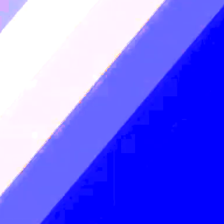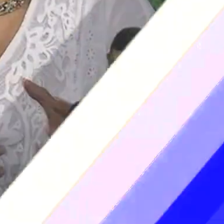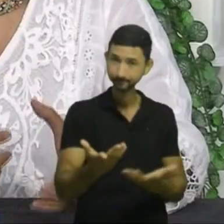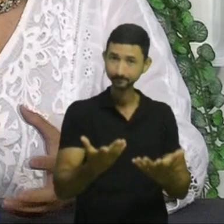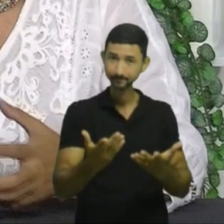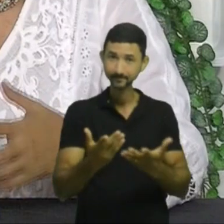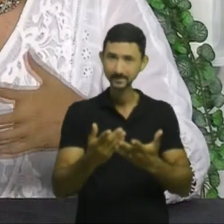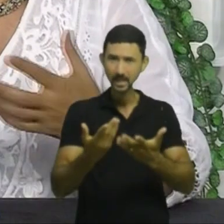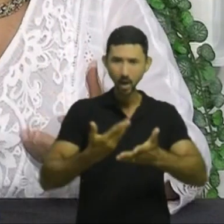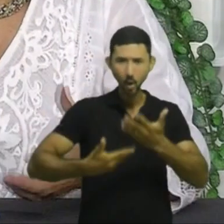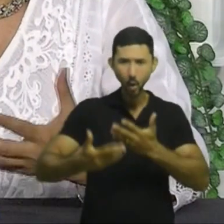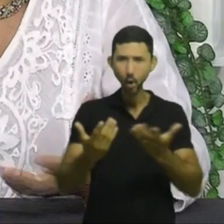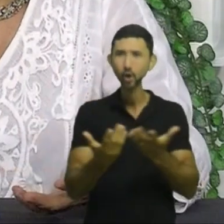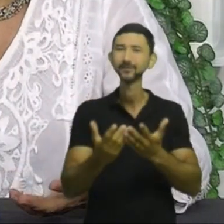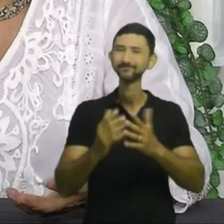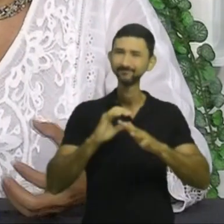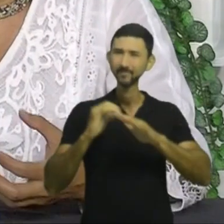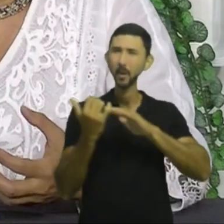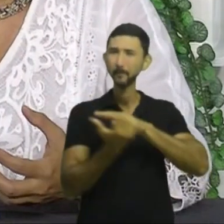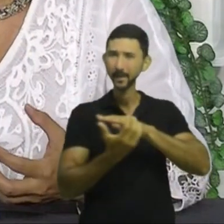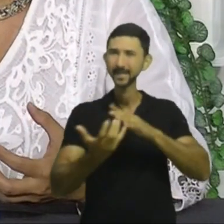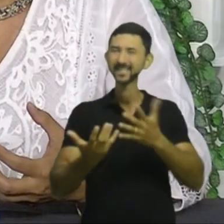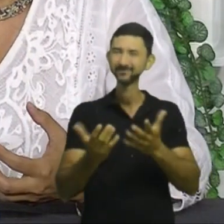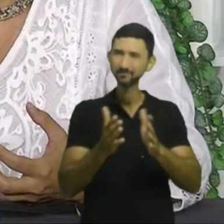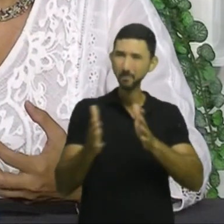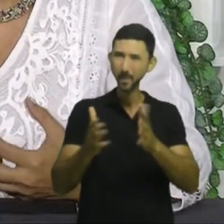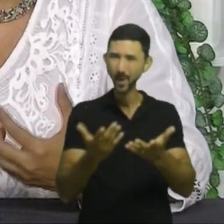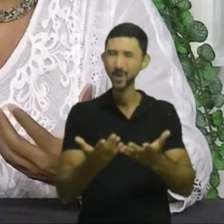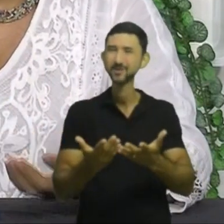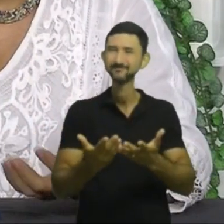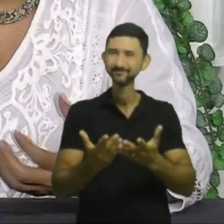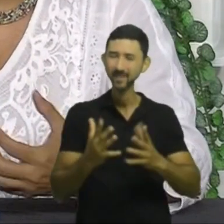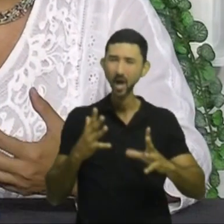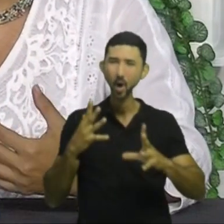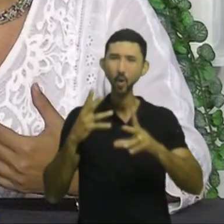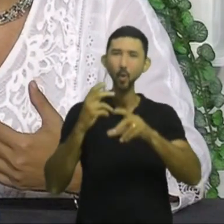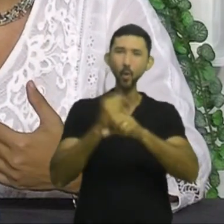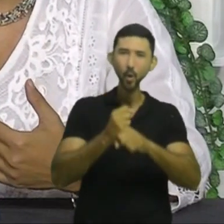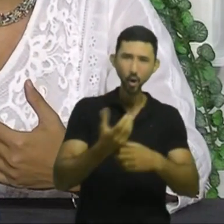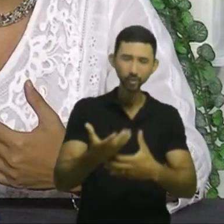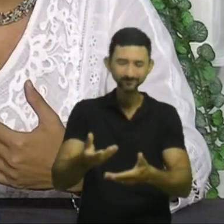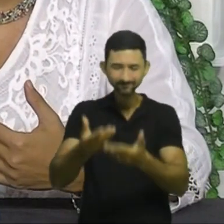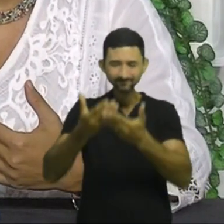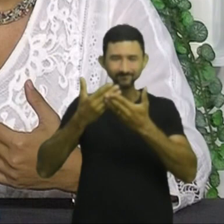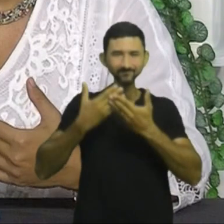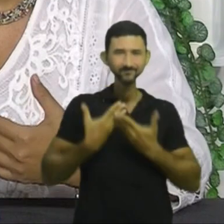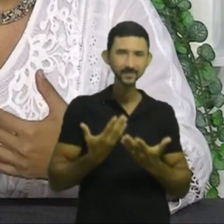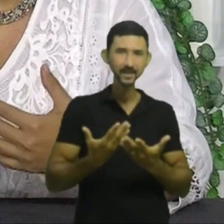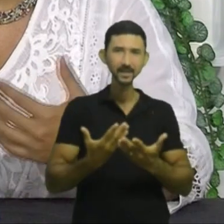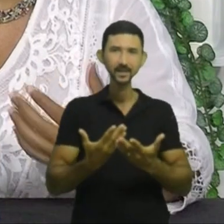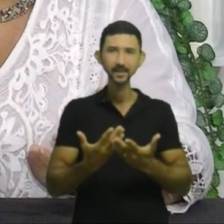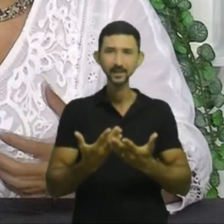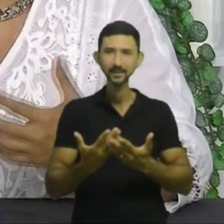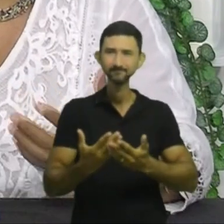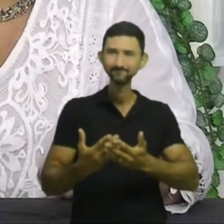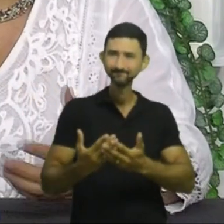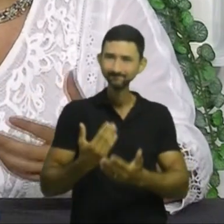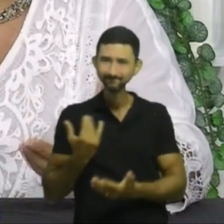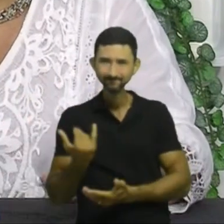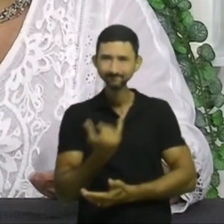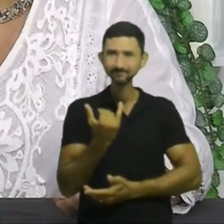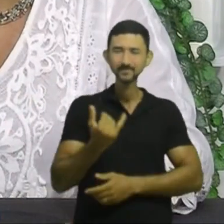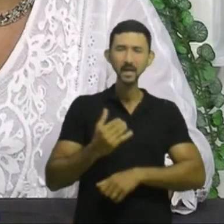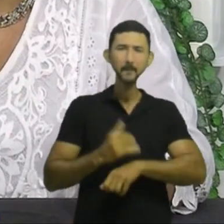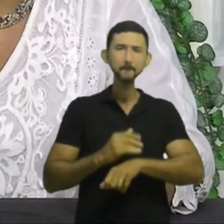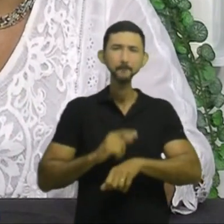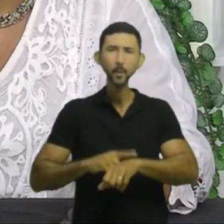gente, nesse período que estamos vivendo, ele vem somar, vem nos trazer momentos bem interessantes